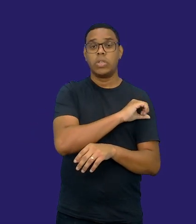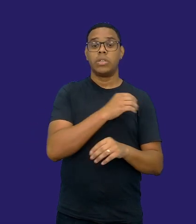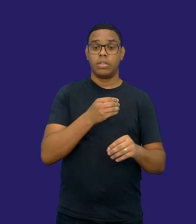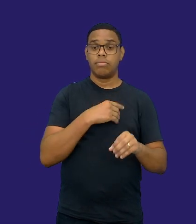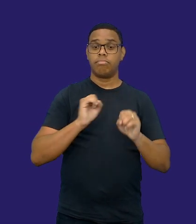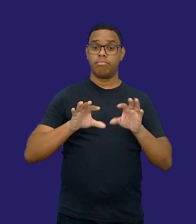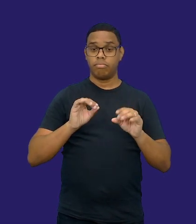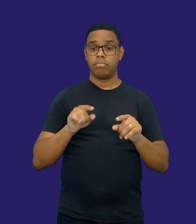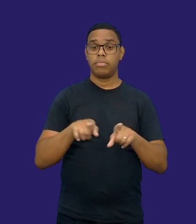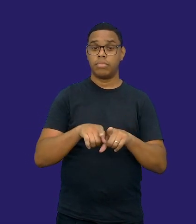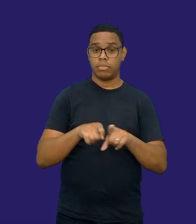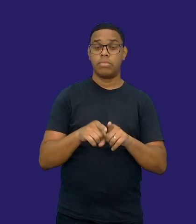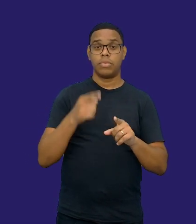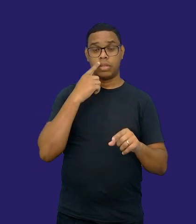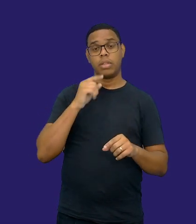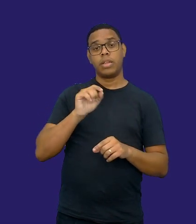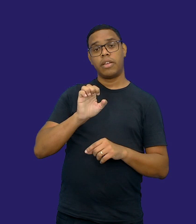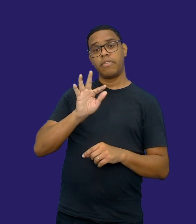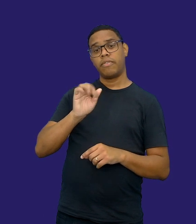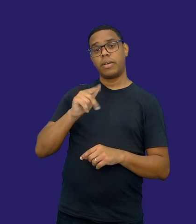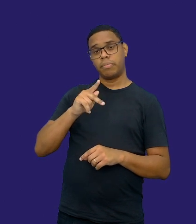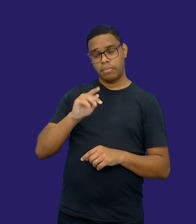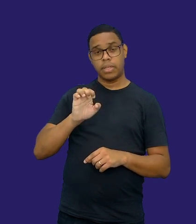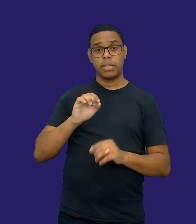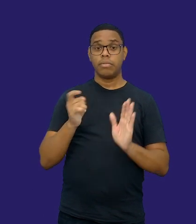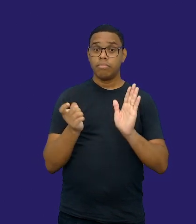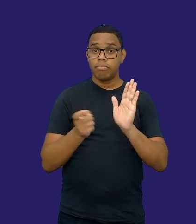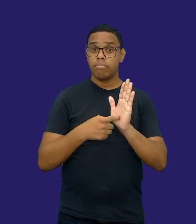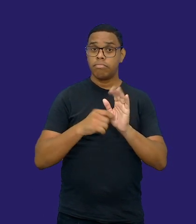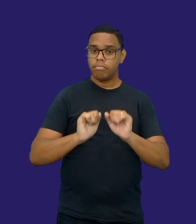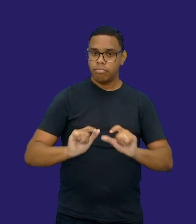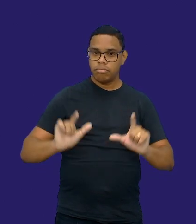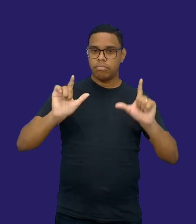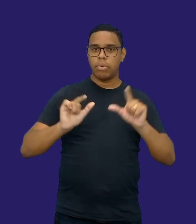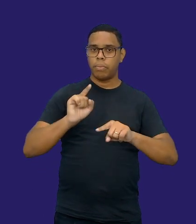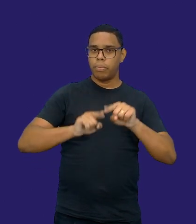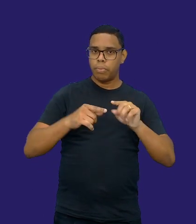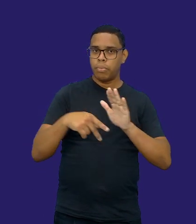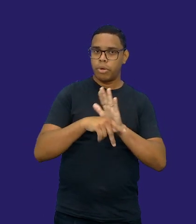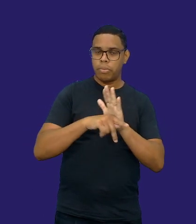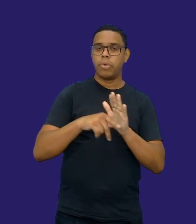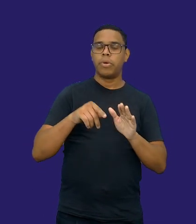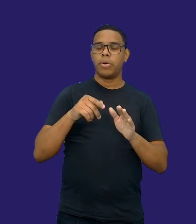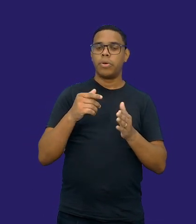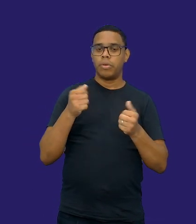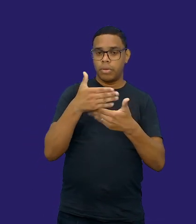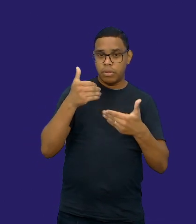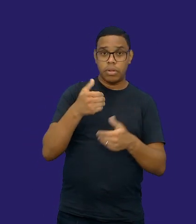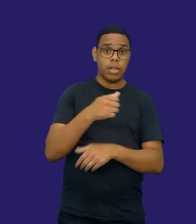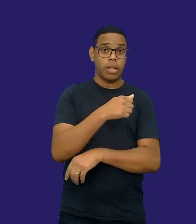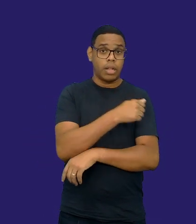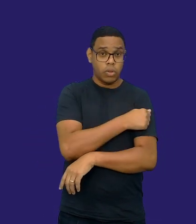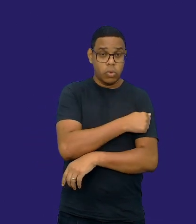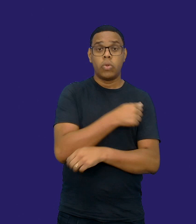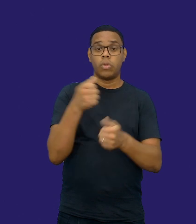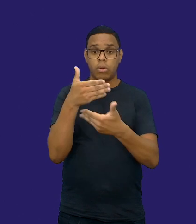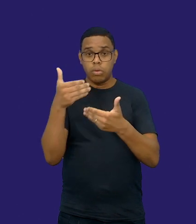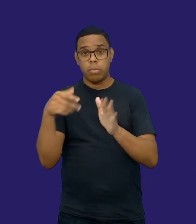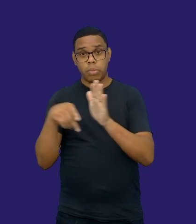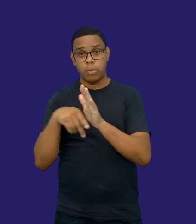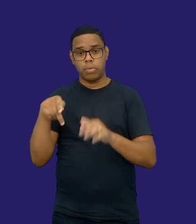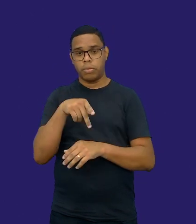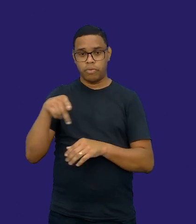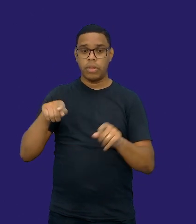vai levar para o link da IFAP, onde vocês terão acesso ao material do professor e o material do estudante. E também